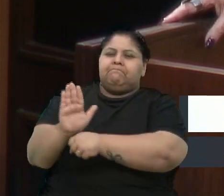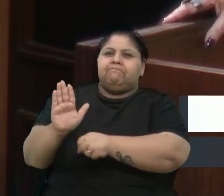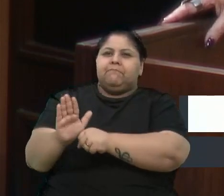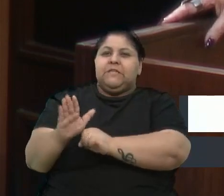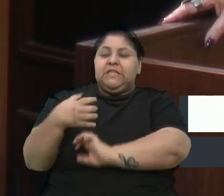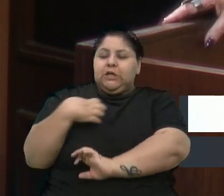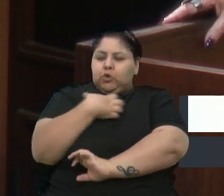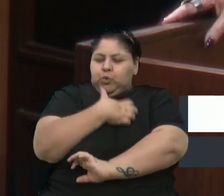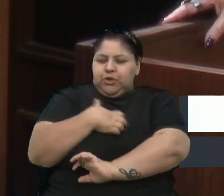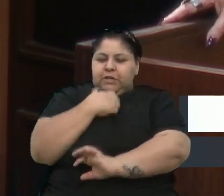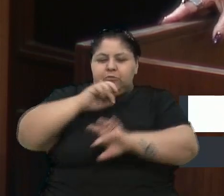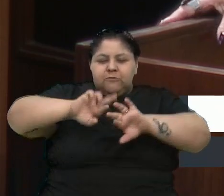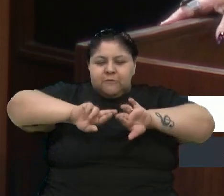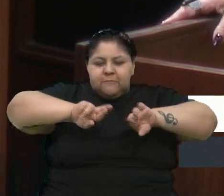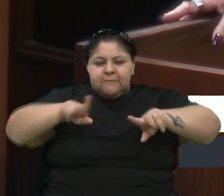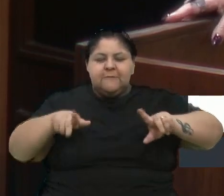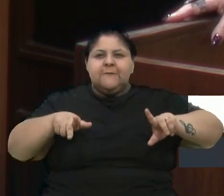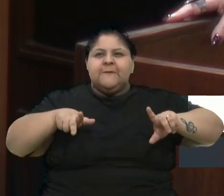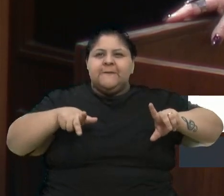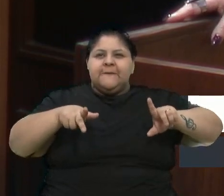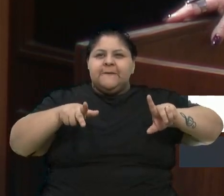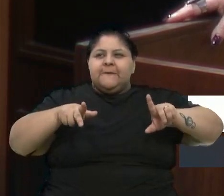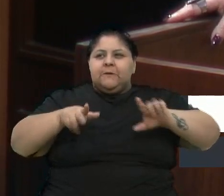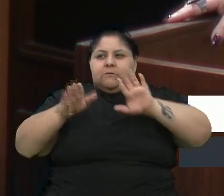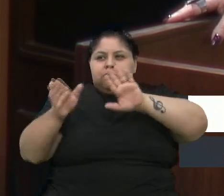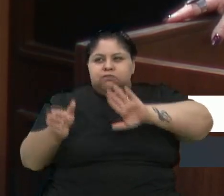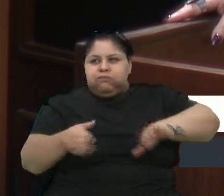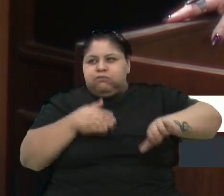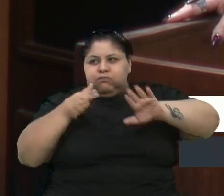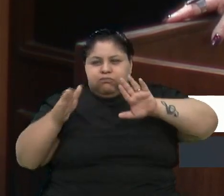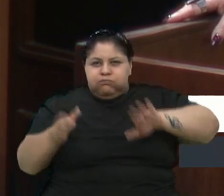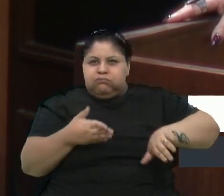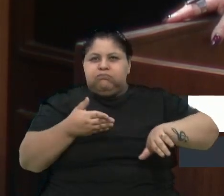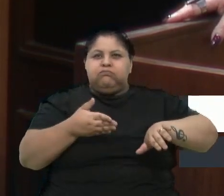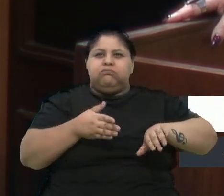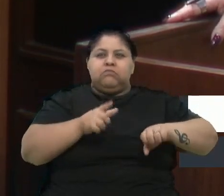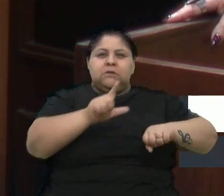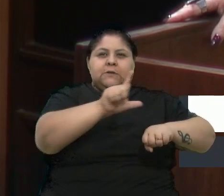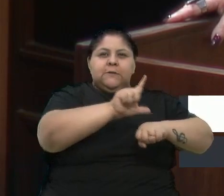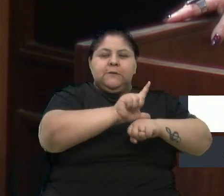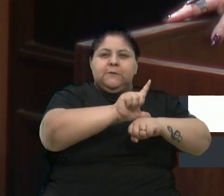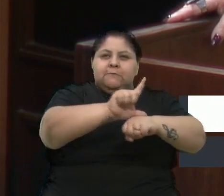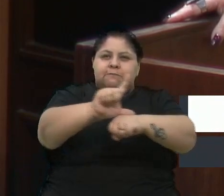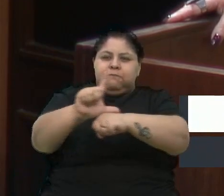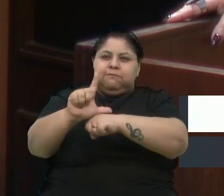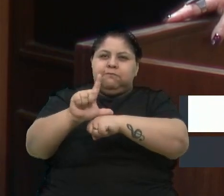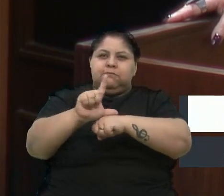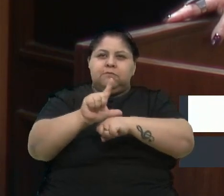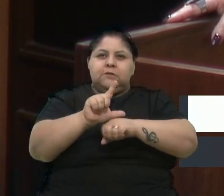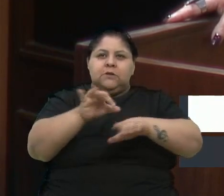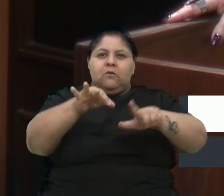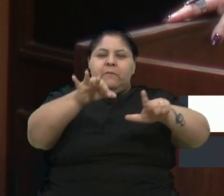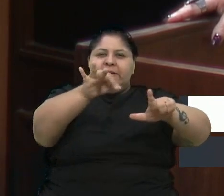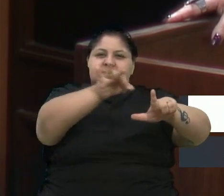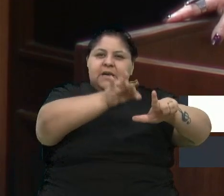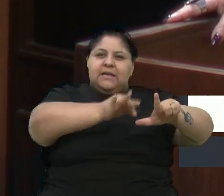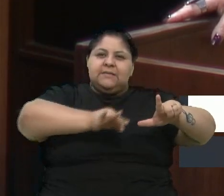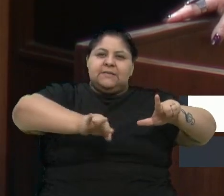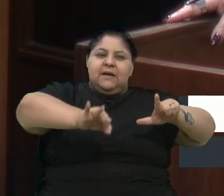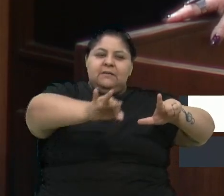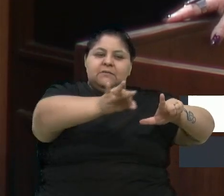forma diferenciada de produzir, de comercializar os produtos. E